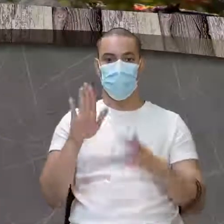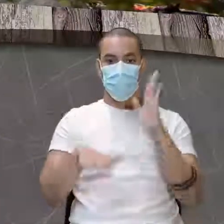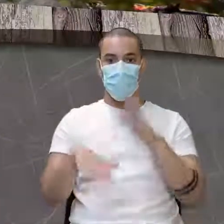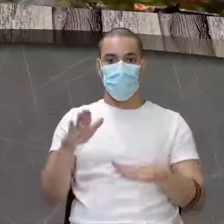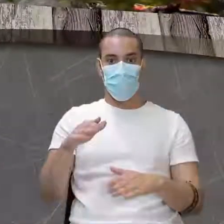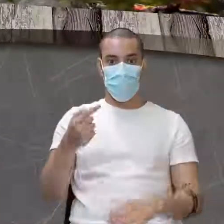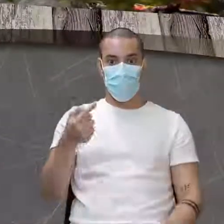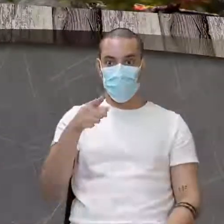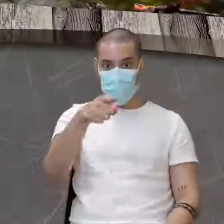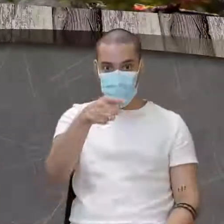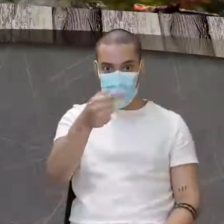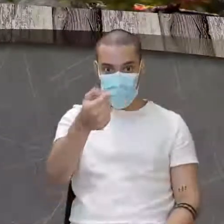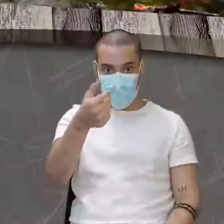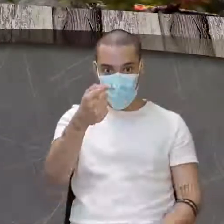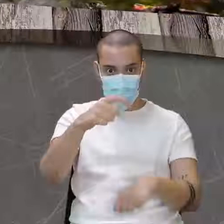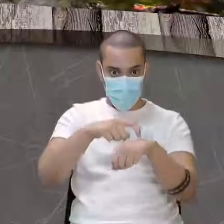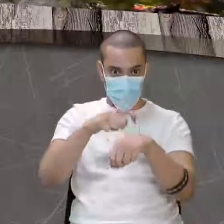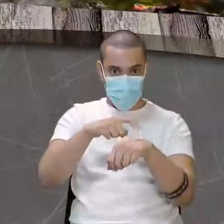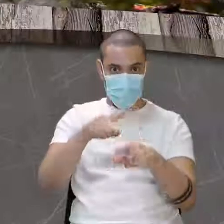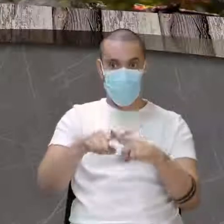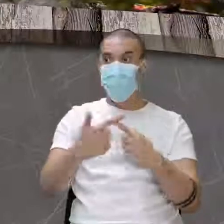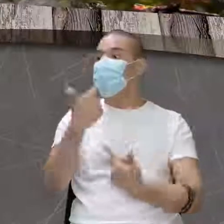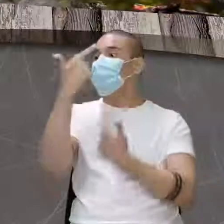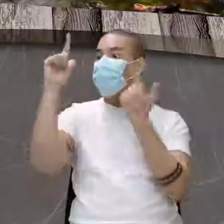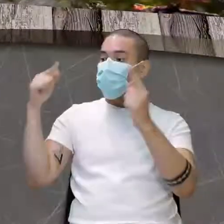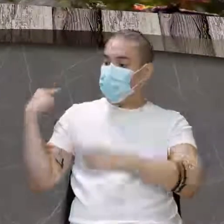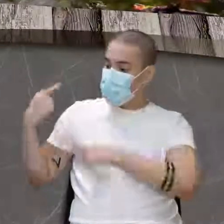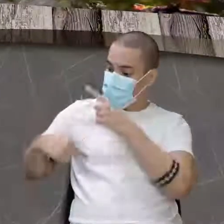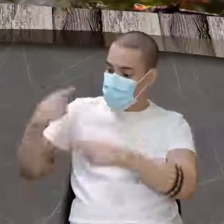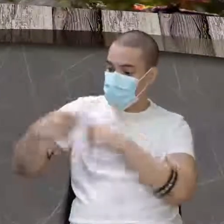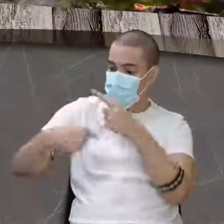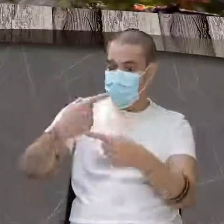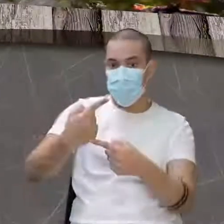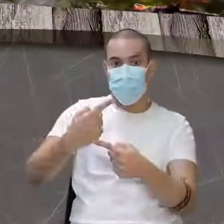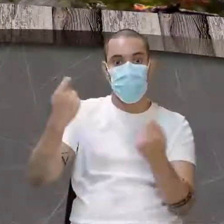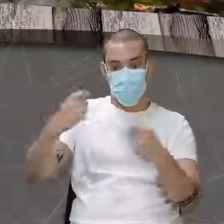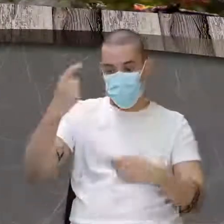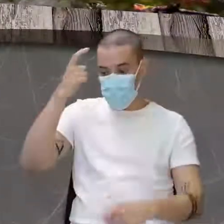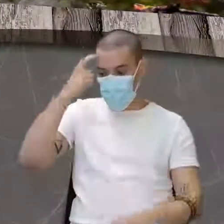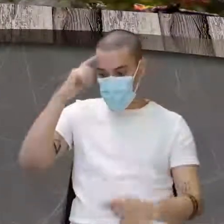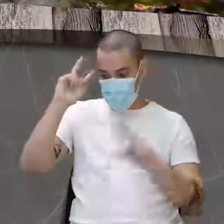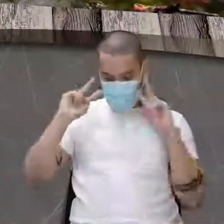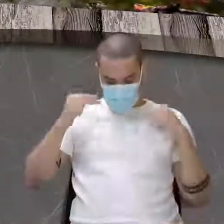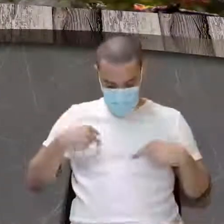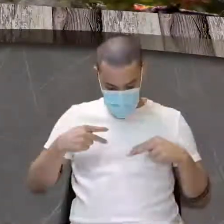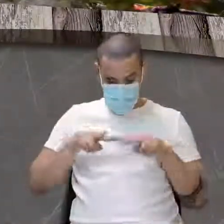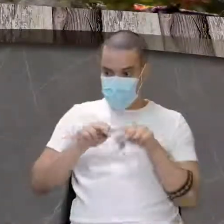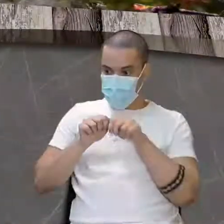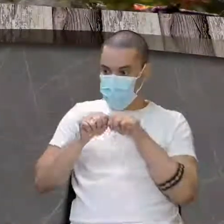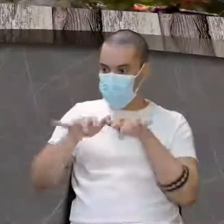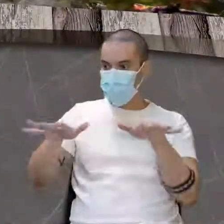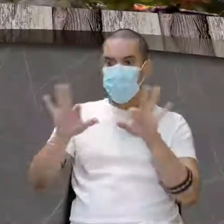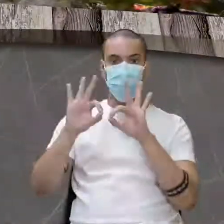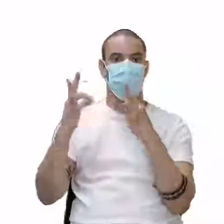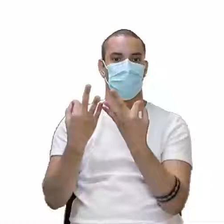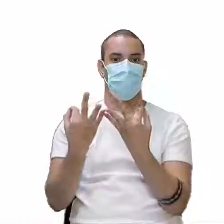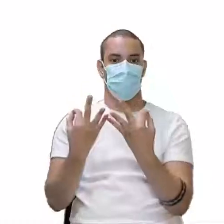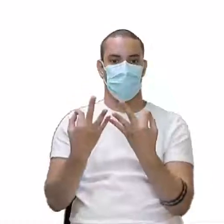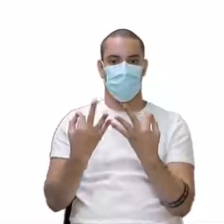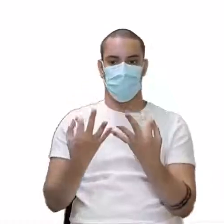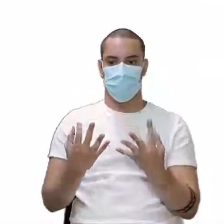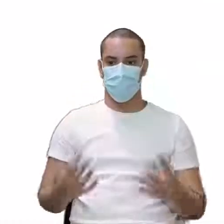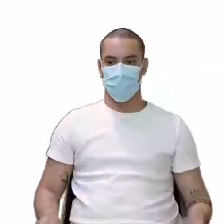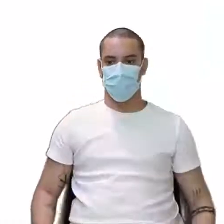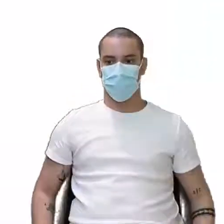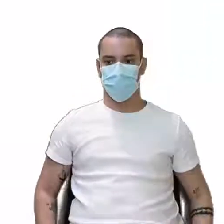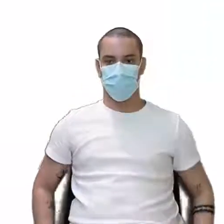pouco tempo nessa face da Terra. Mas é as outras gerações. Você não pode pensar só em si, né? Vamos embora?